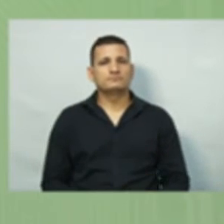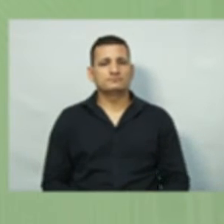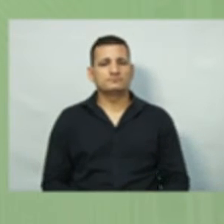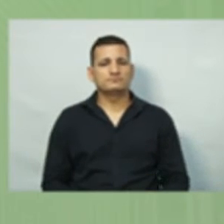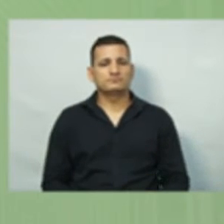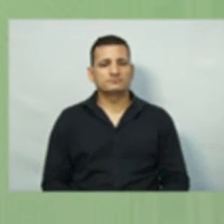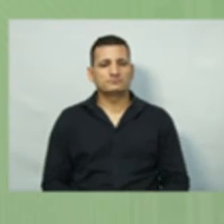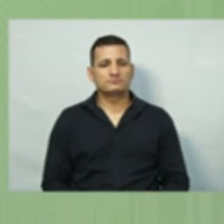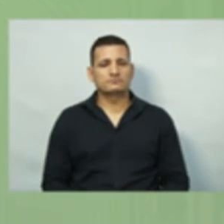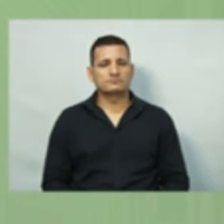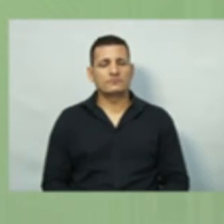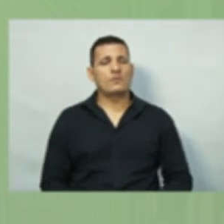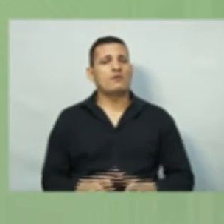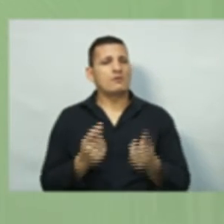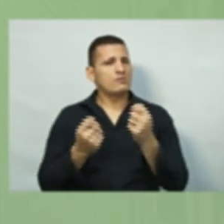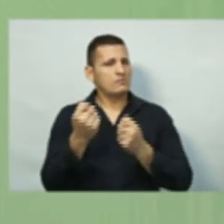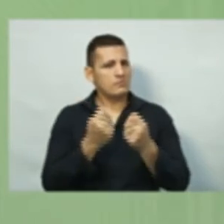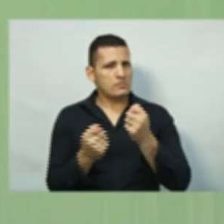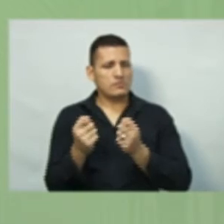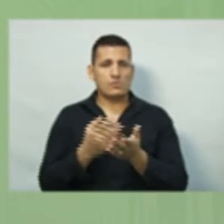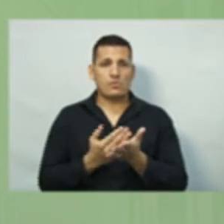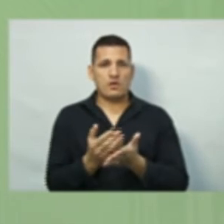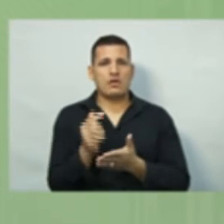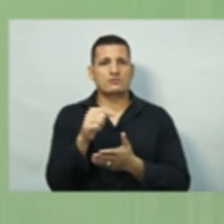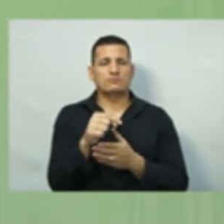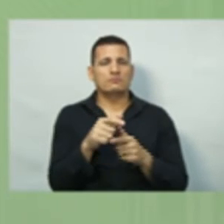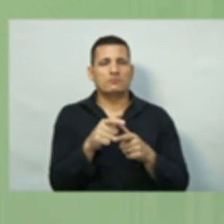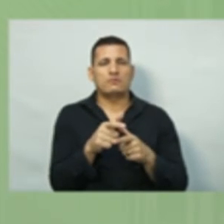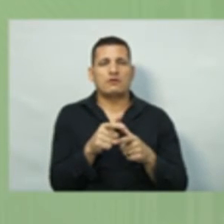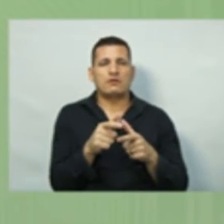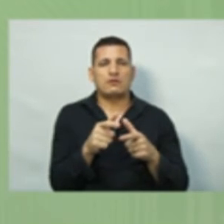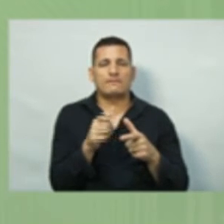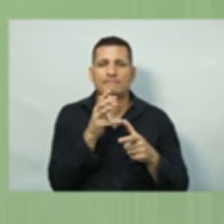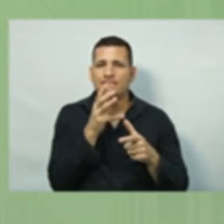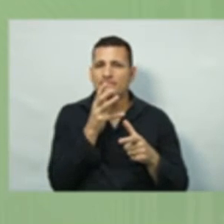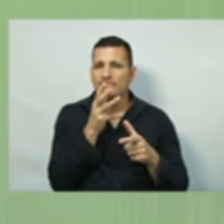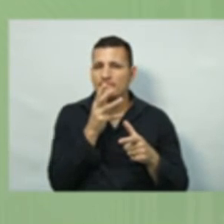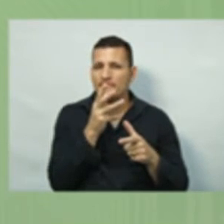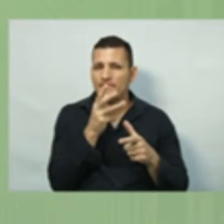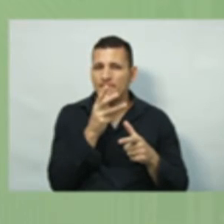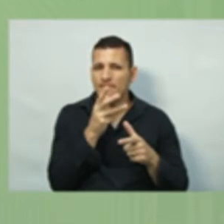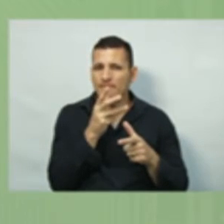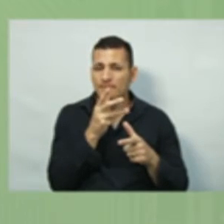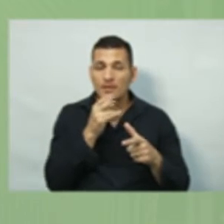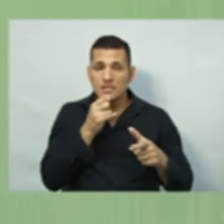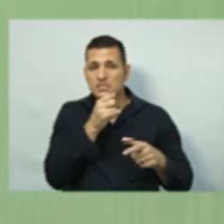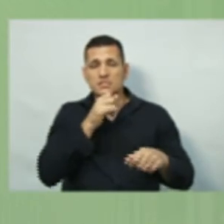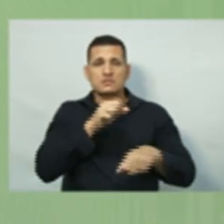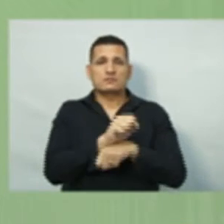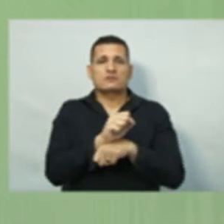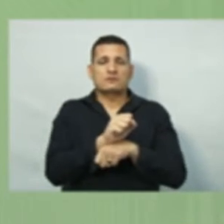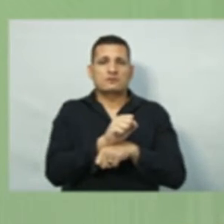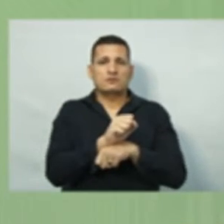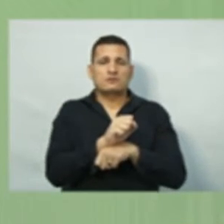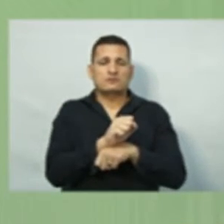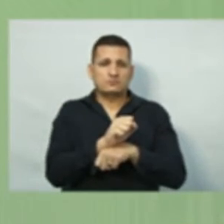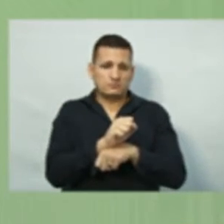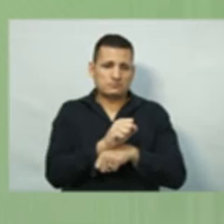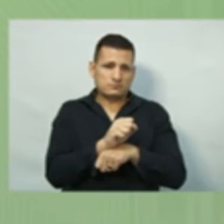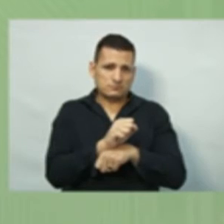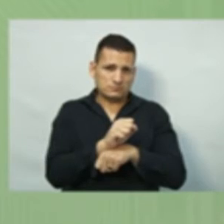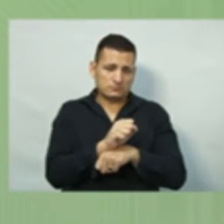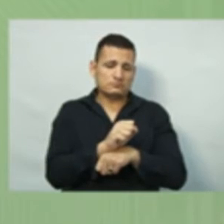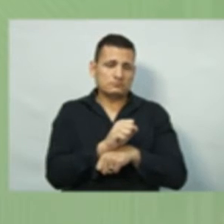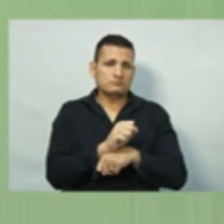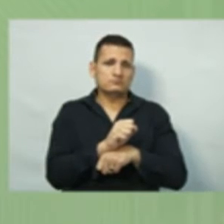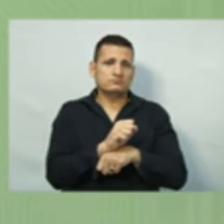Quando uma economia começa a crescer muito lentamente, se não é estagnar na economia é a palavra que a gente usa para falar parar